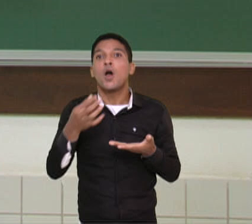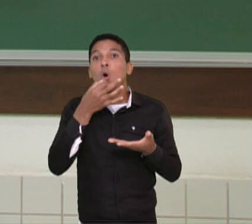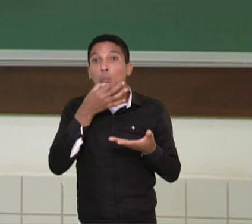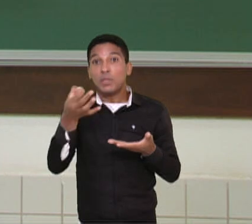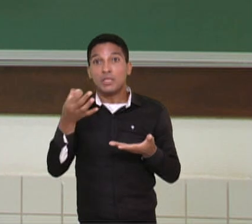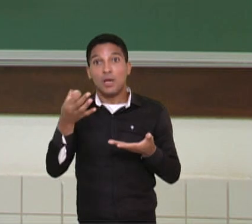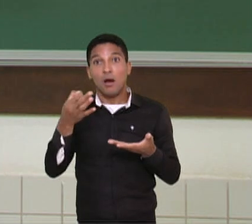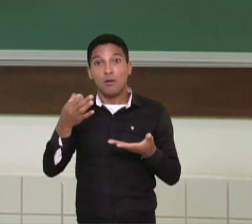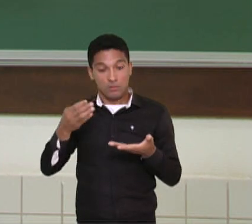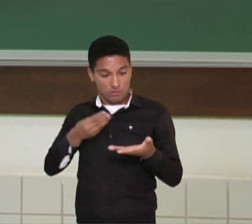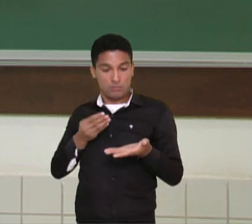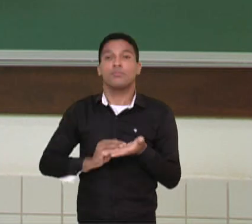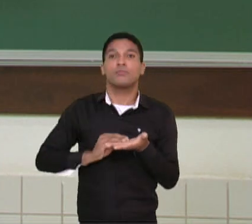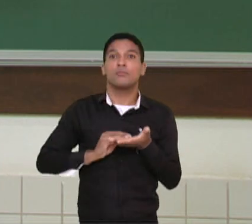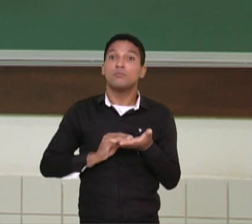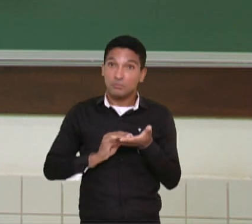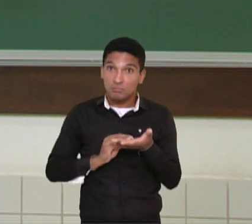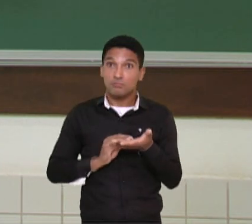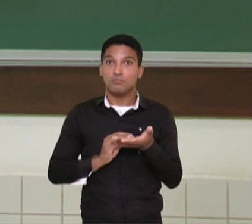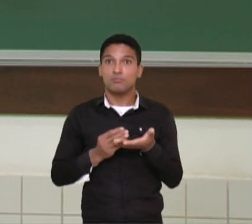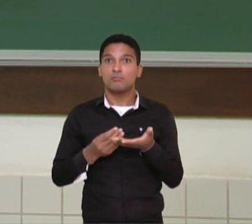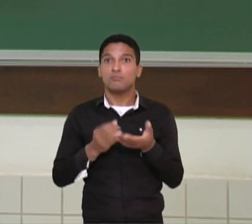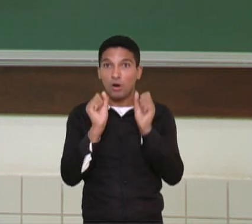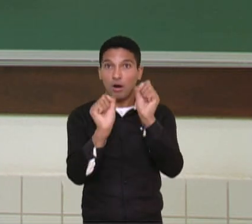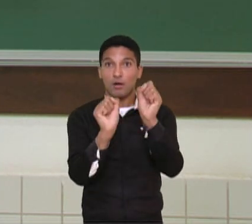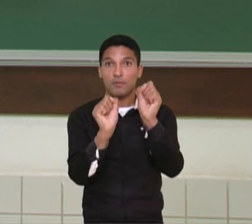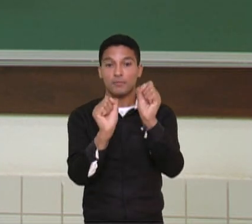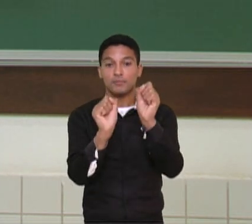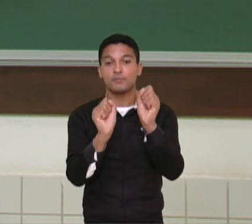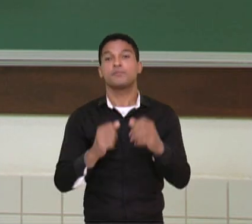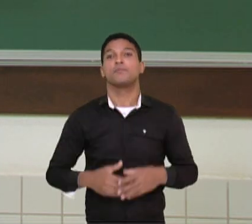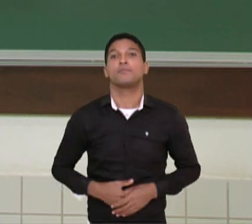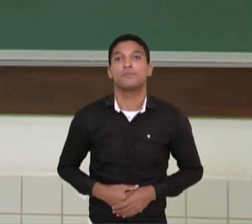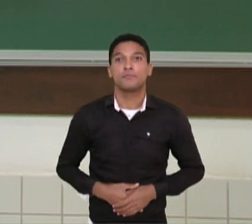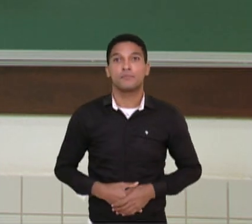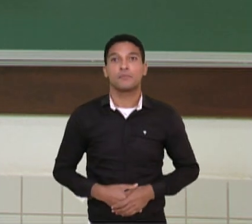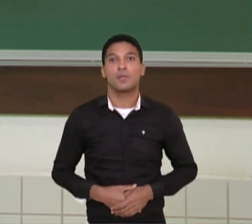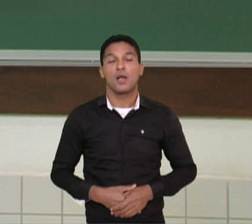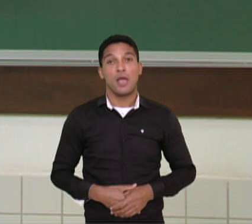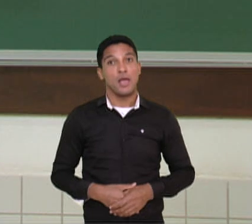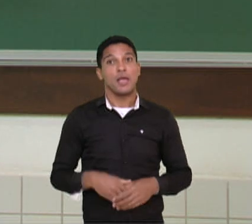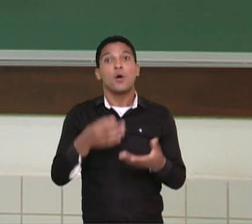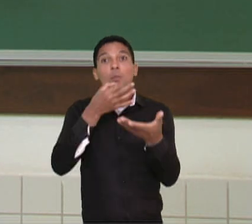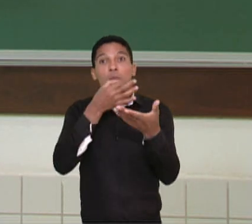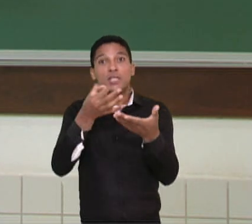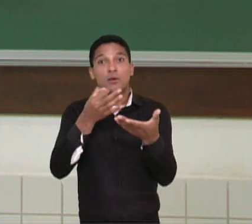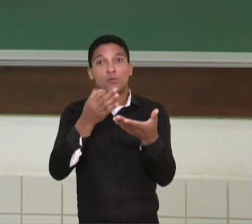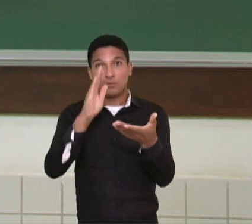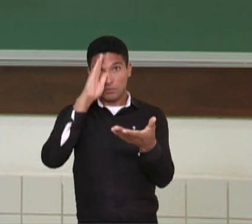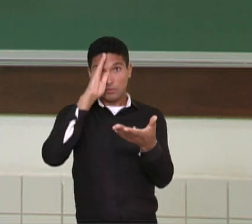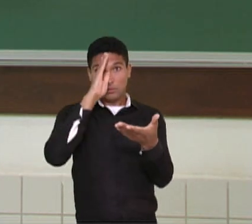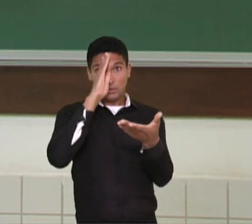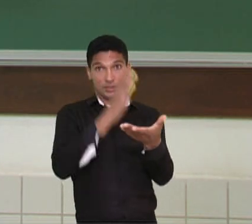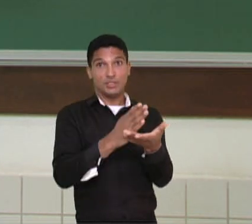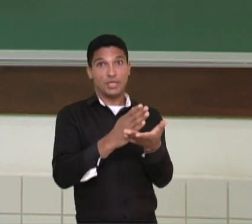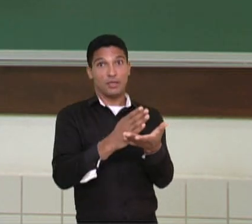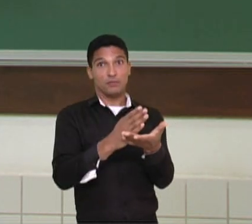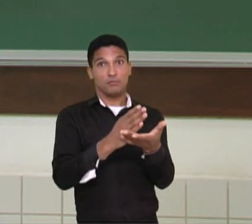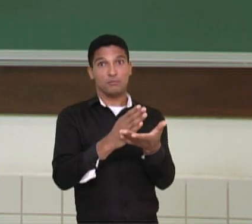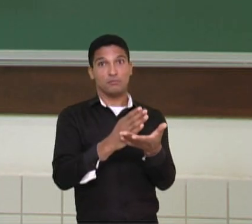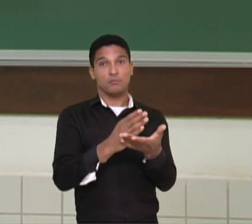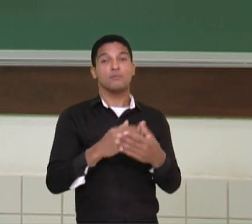do conteúdo, das entrevistas, dos gráficos, seja de forma direta a opinião que ele vai dar para o leitor,